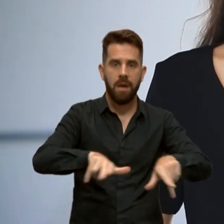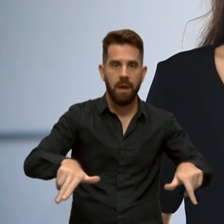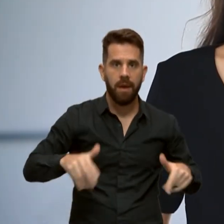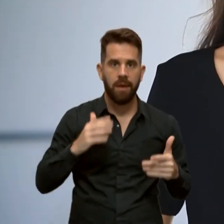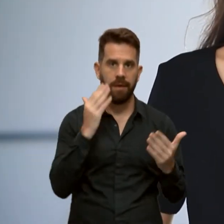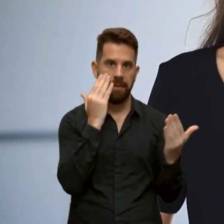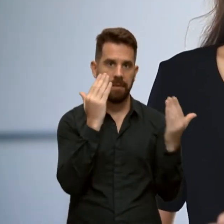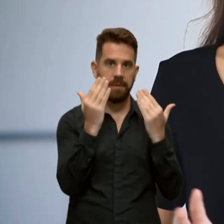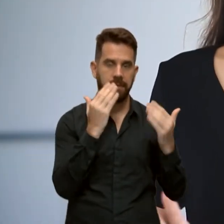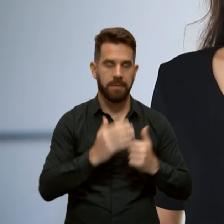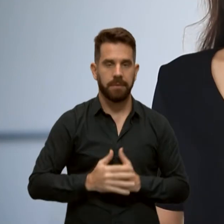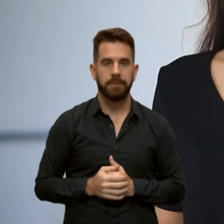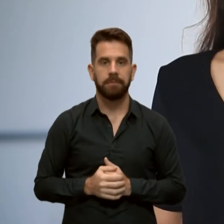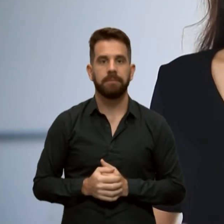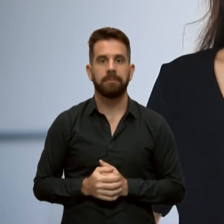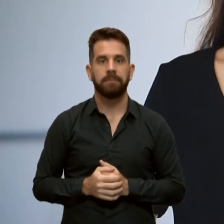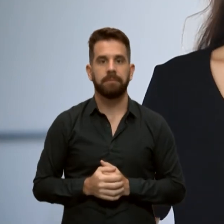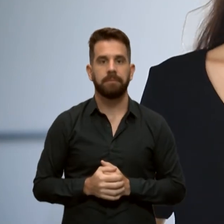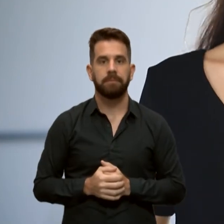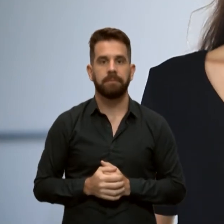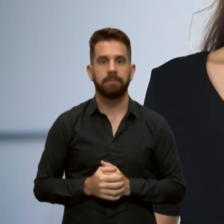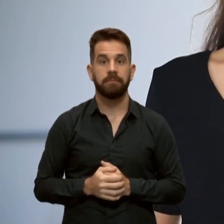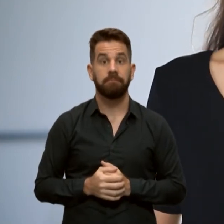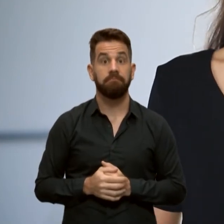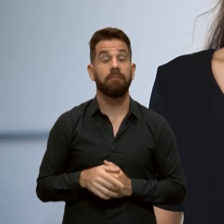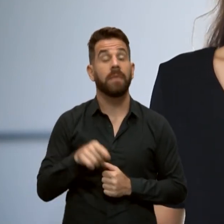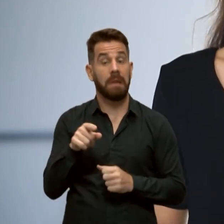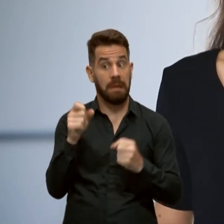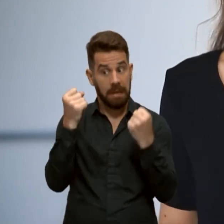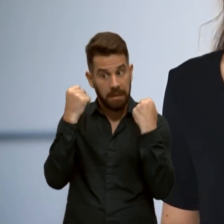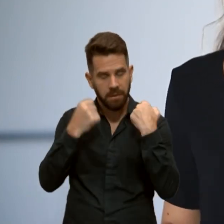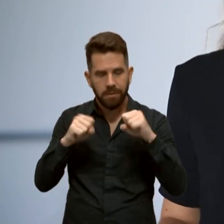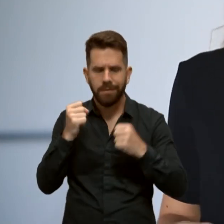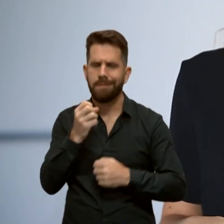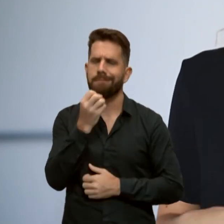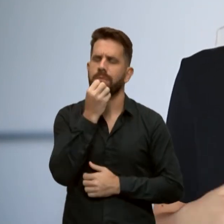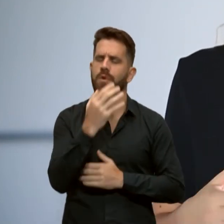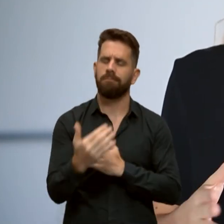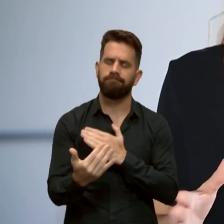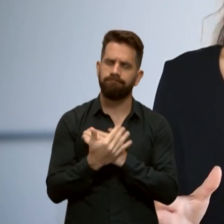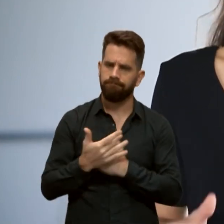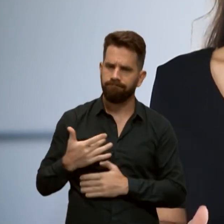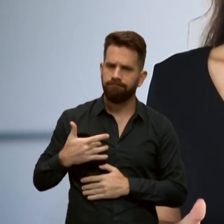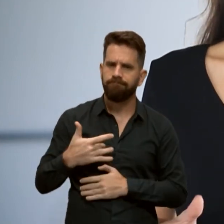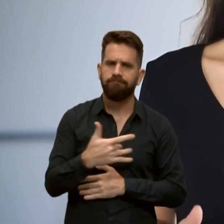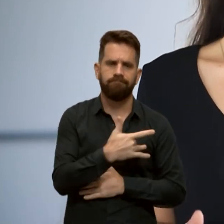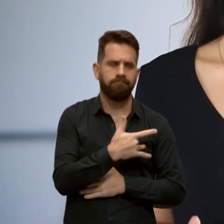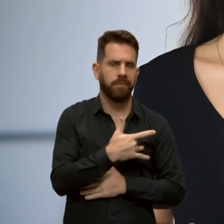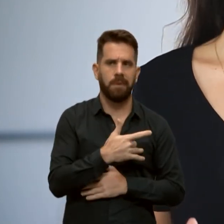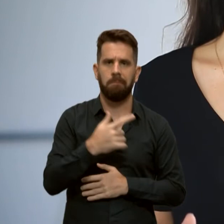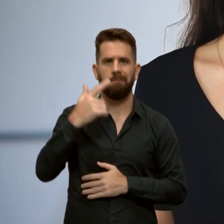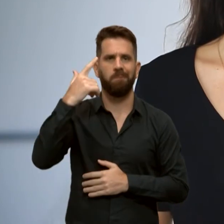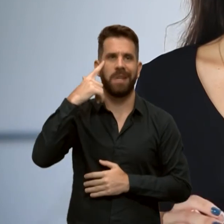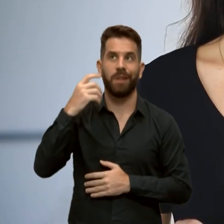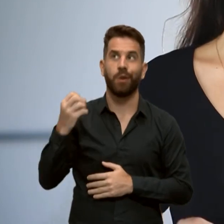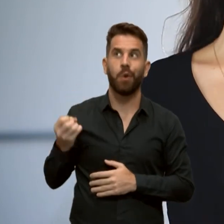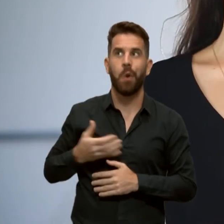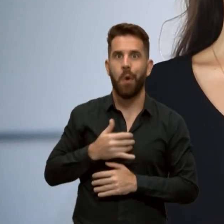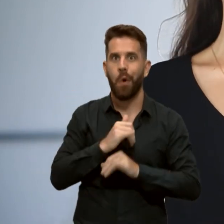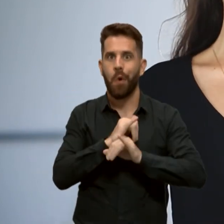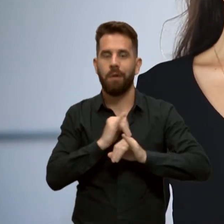Fazer atividade física é bom para a saúde e isso não é novidade. Mas se você não é lá muito fã, que tal investir